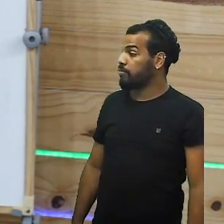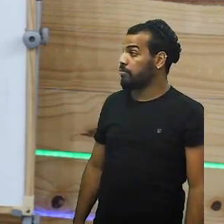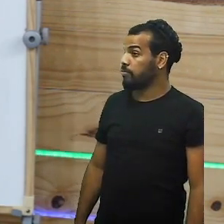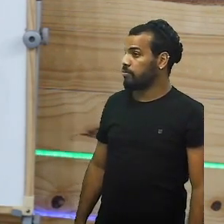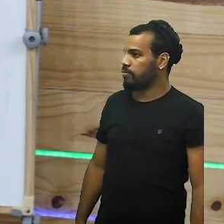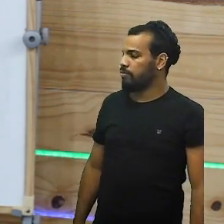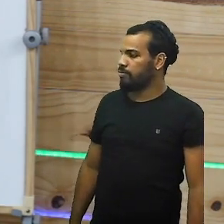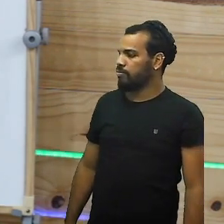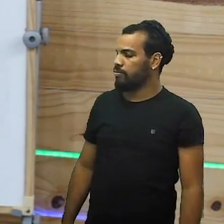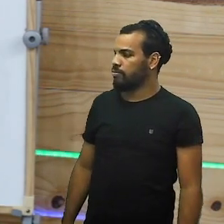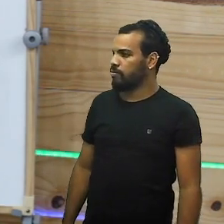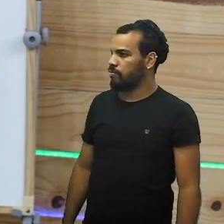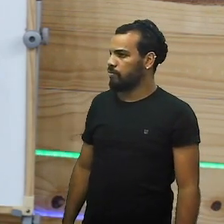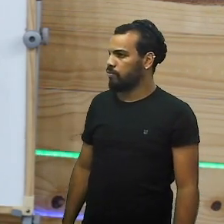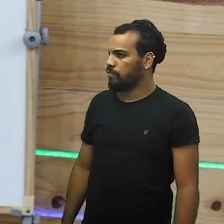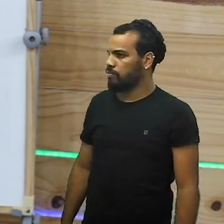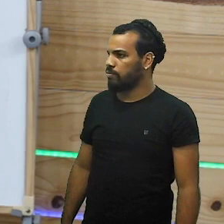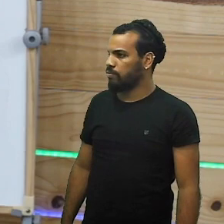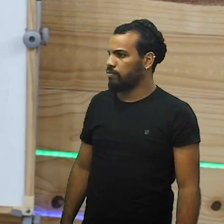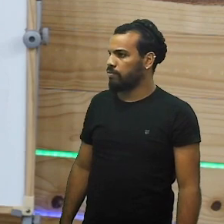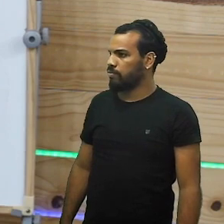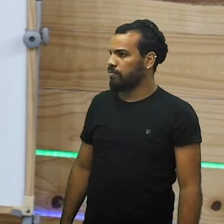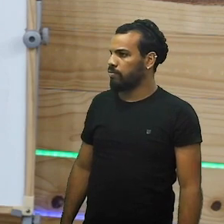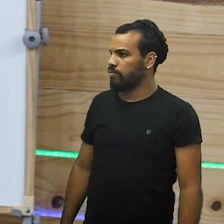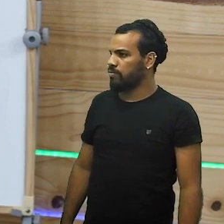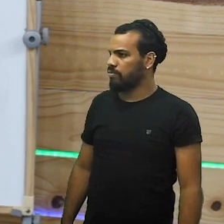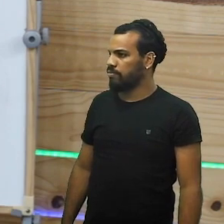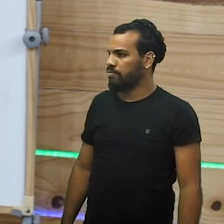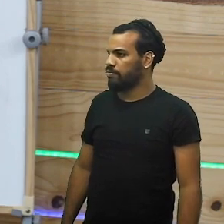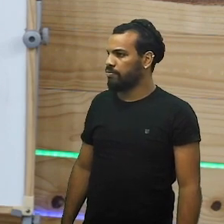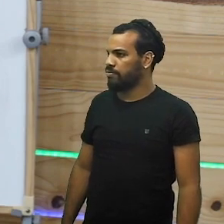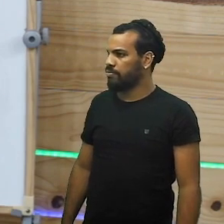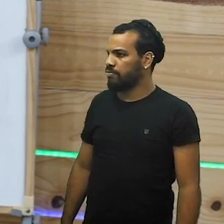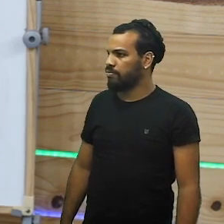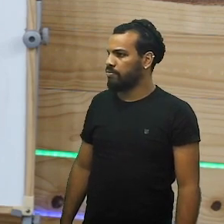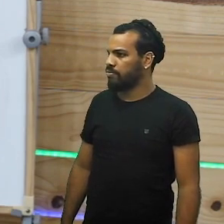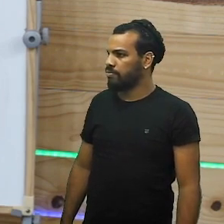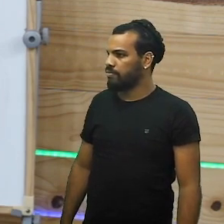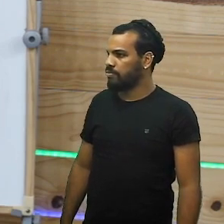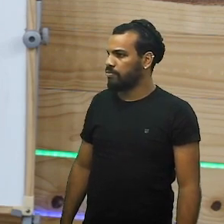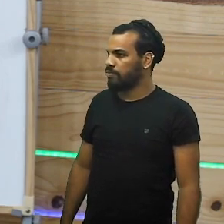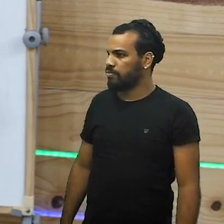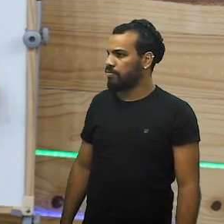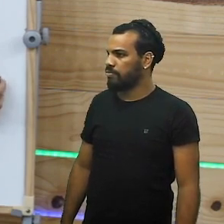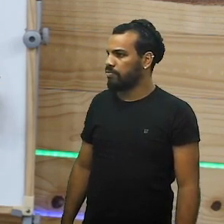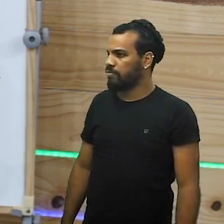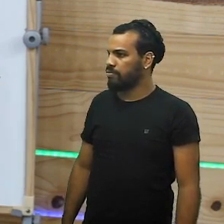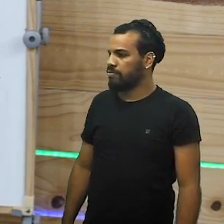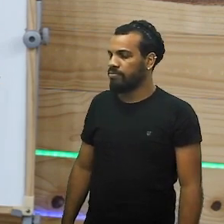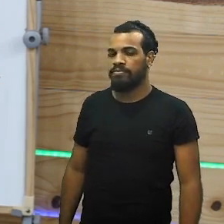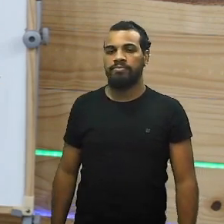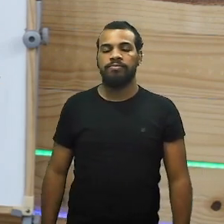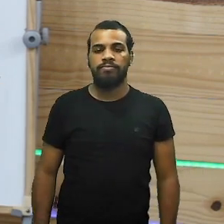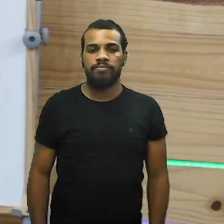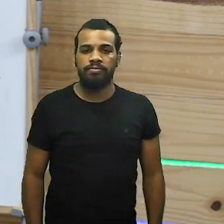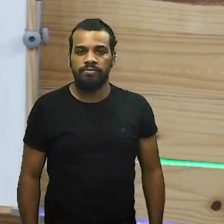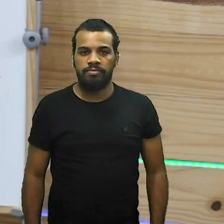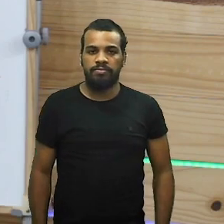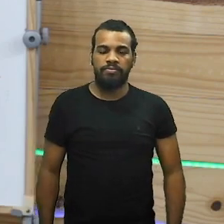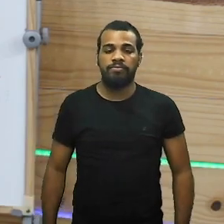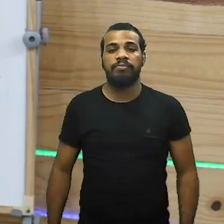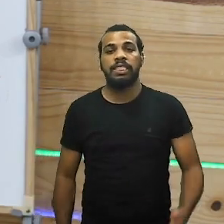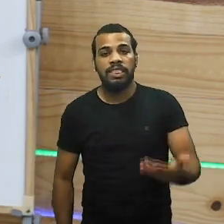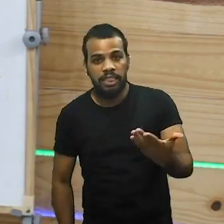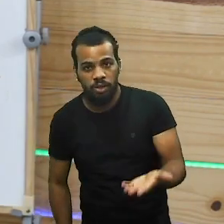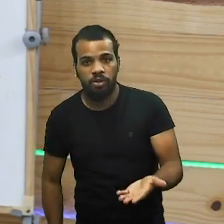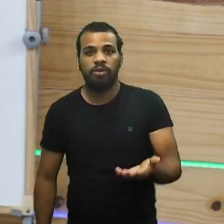2, dá 9. Divide por 3, dá 3. Divide por 3, dá 1. Então, meu povo,